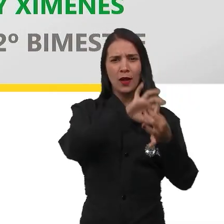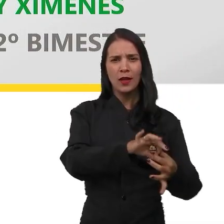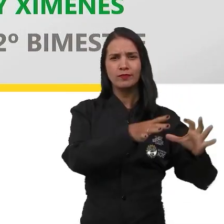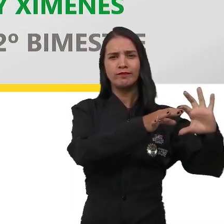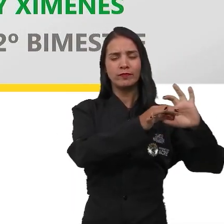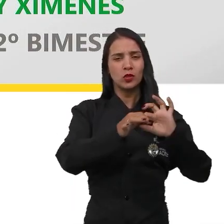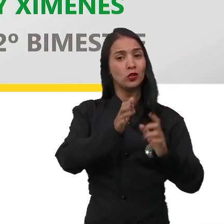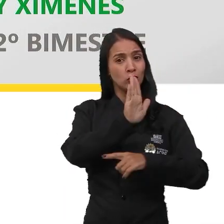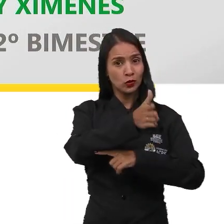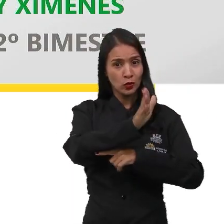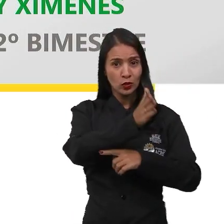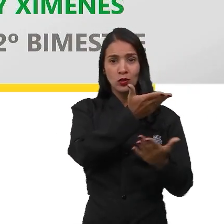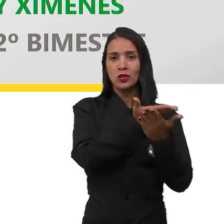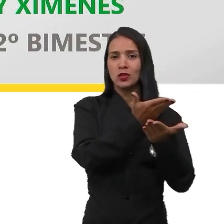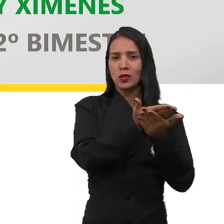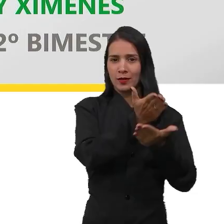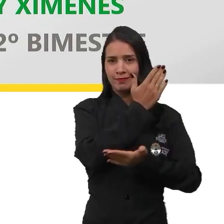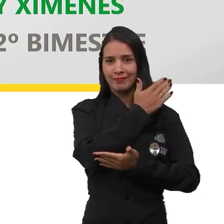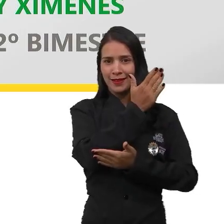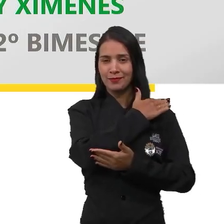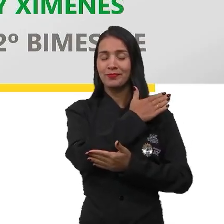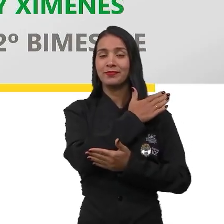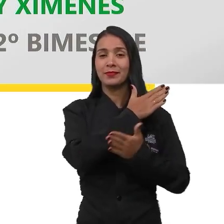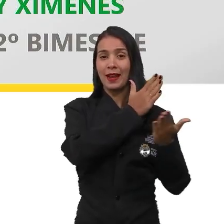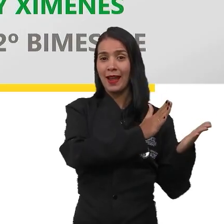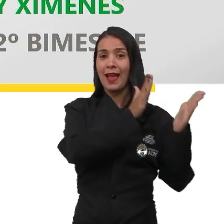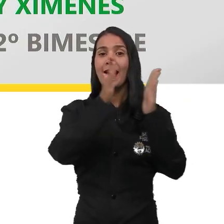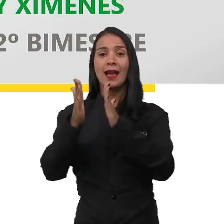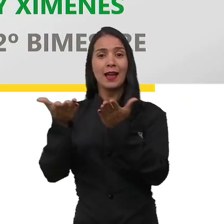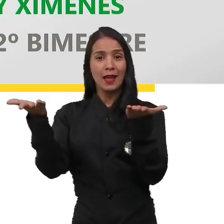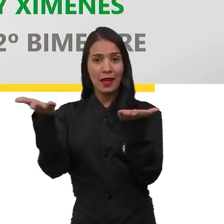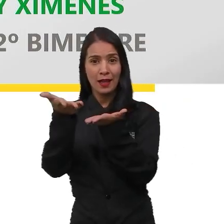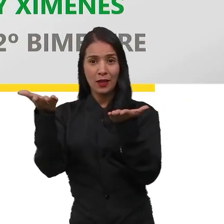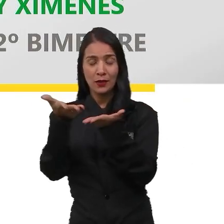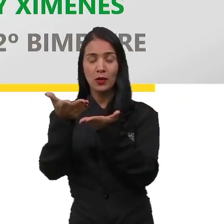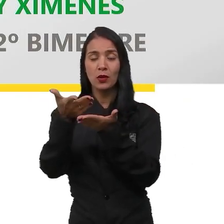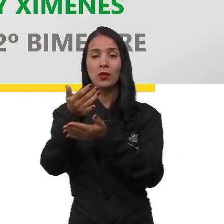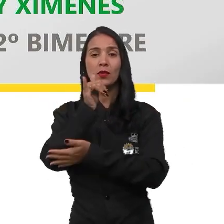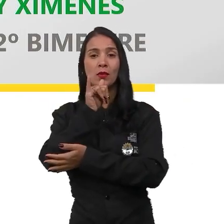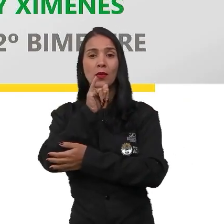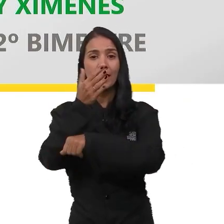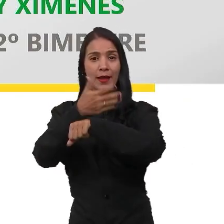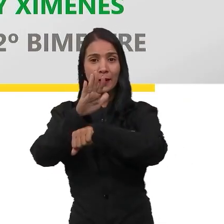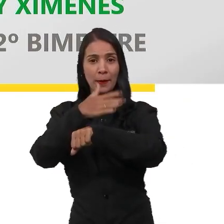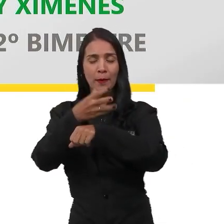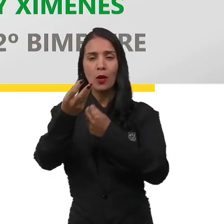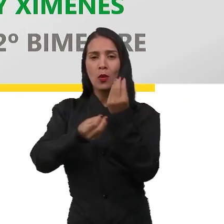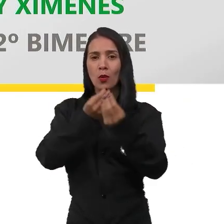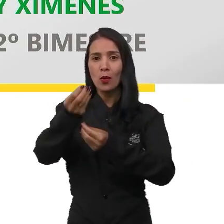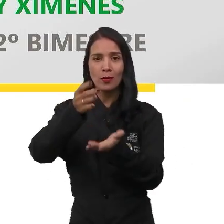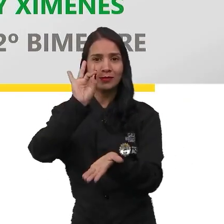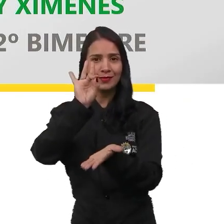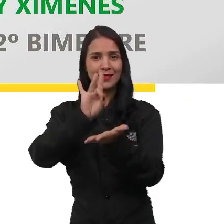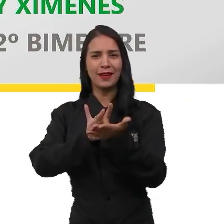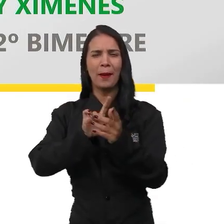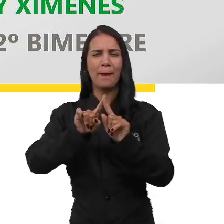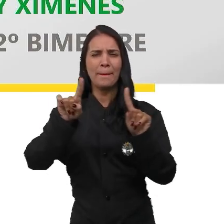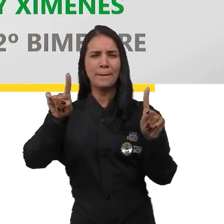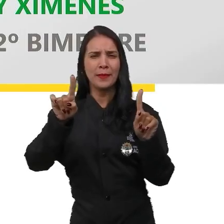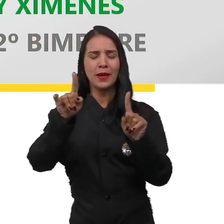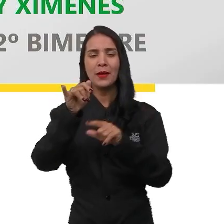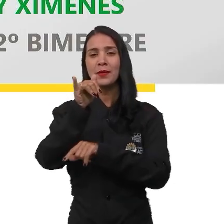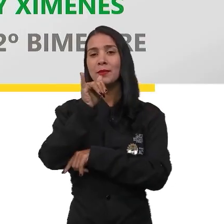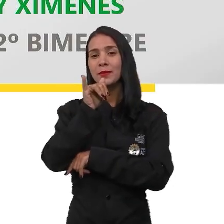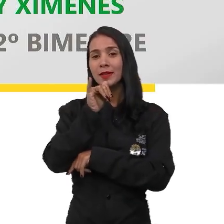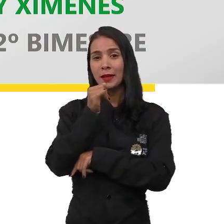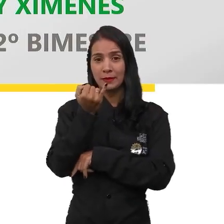e coesão, e agora nós vamos ver alguns exemplos práticos de como isso se concretiza. Mas, caso você